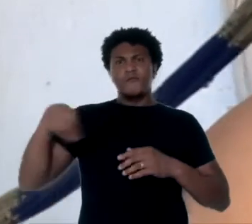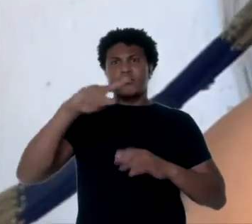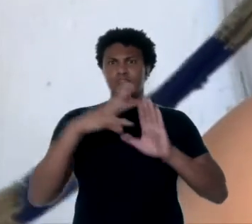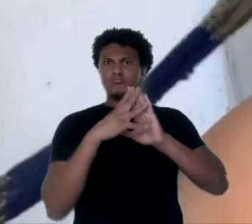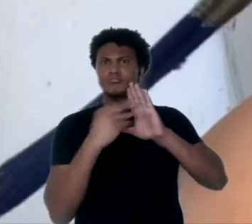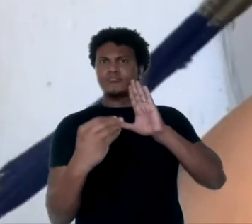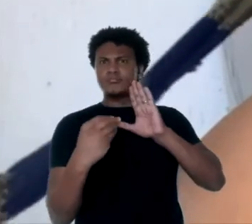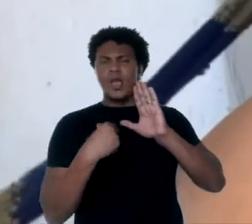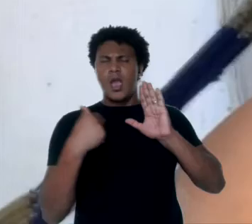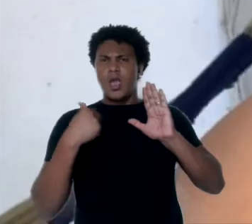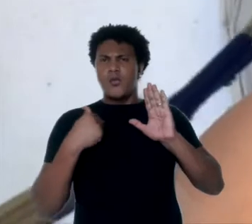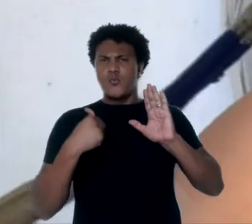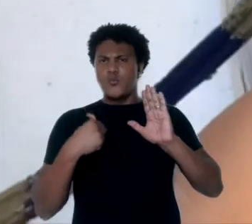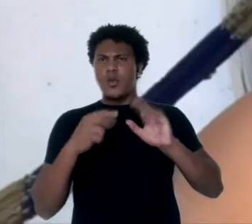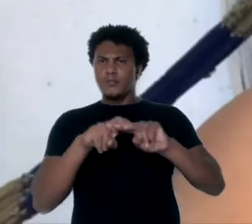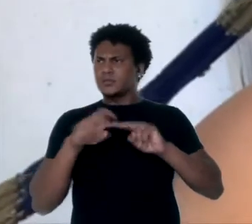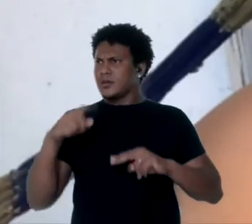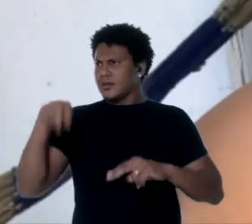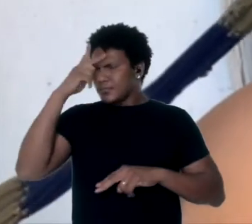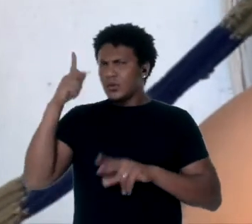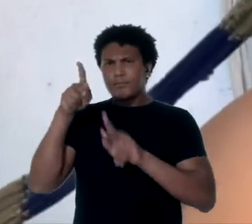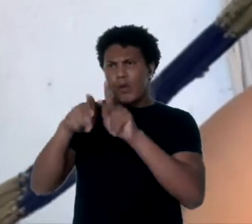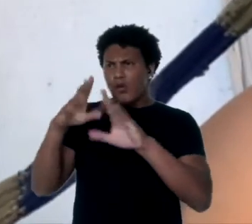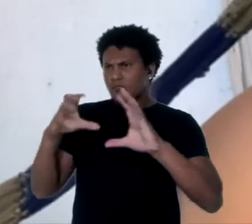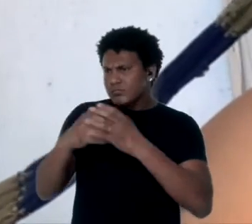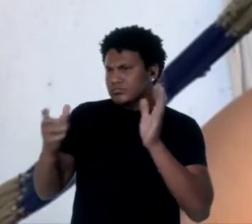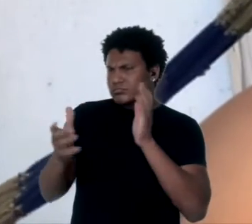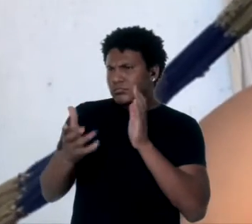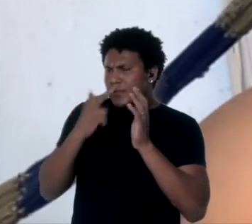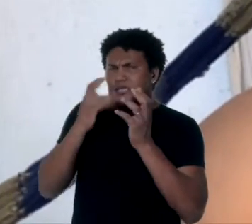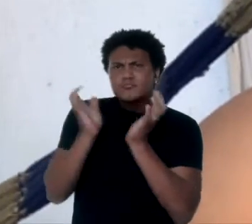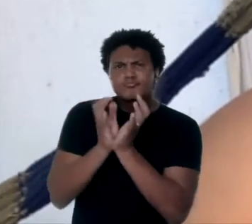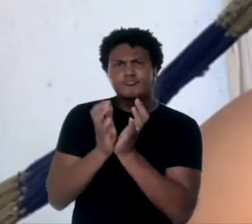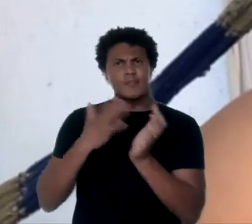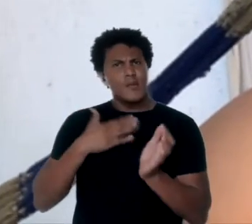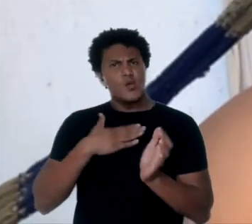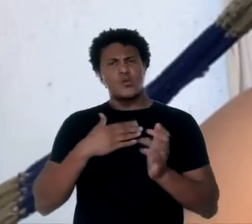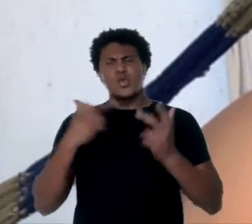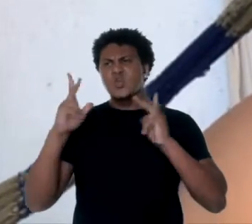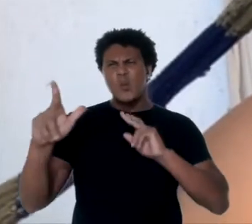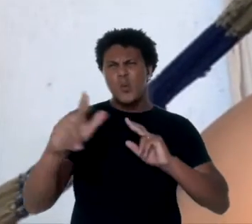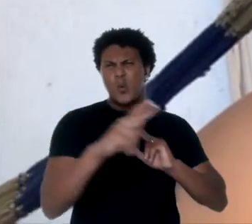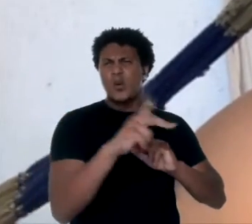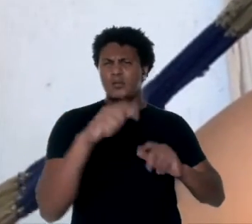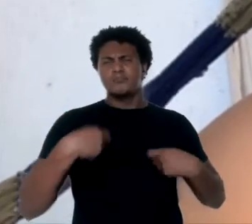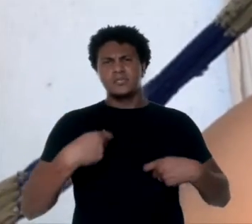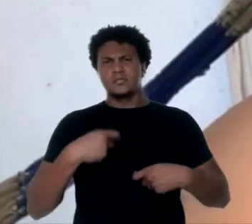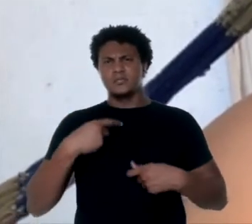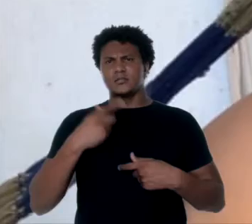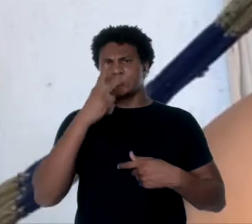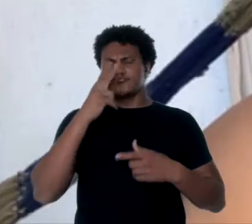coisas que o meu povo precisa falar, que as pessoas iguais a mim precisam falar. Eu preciso ser